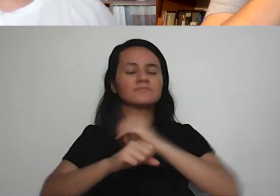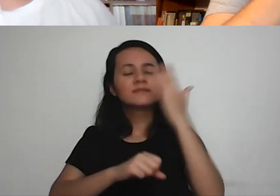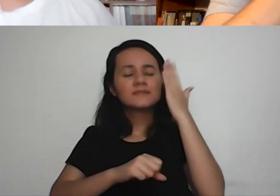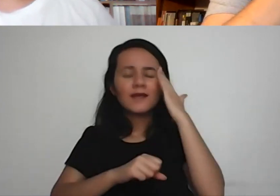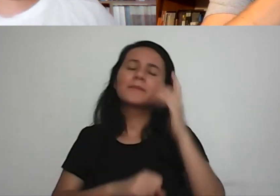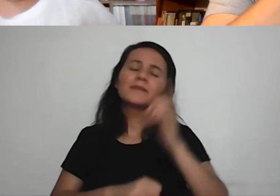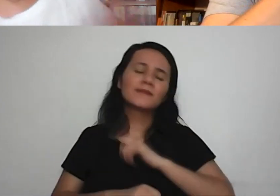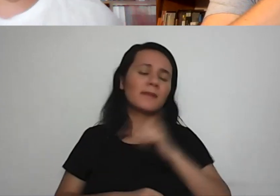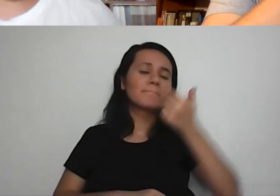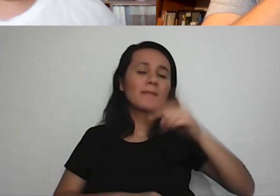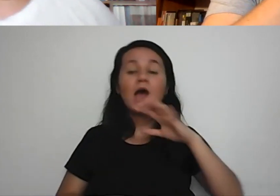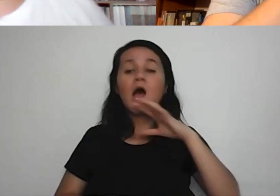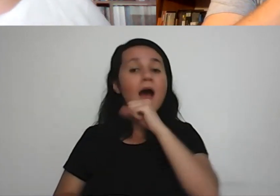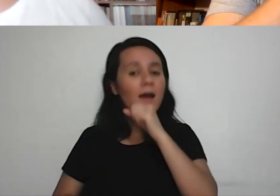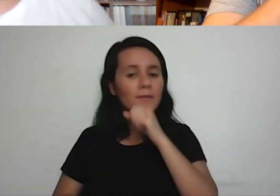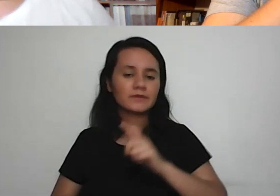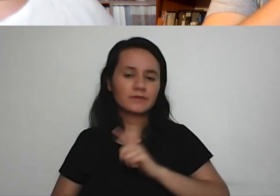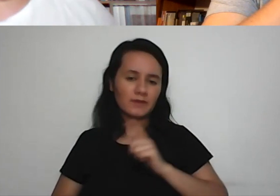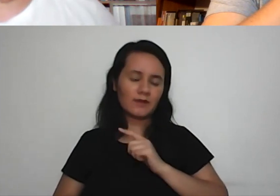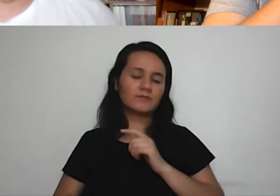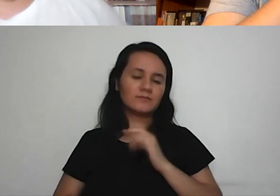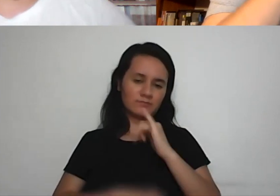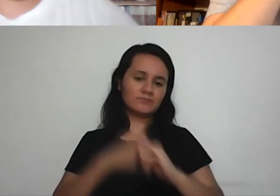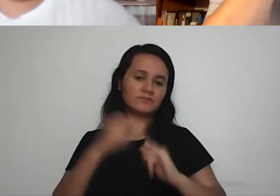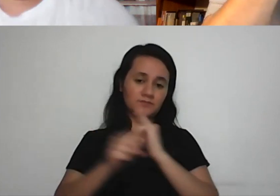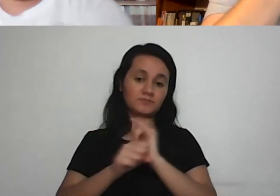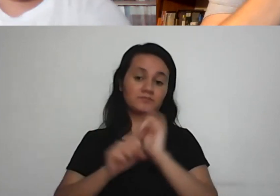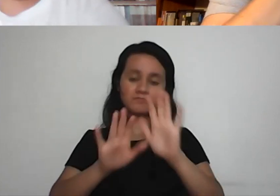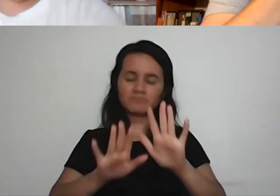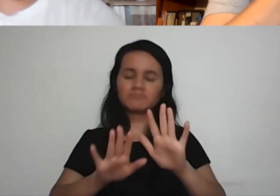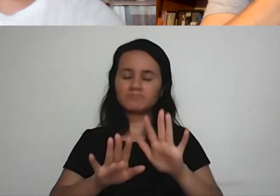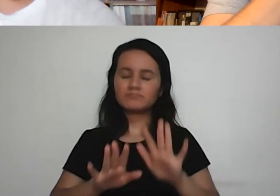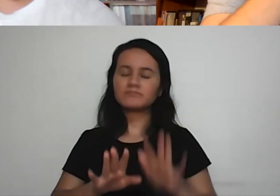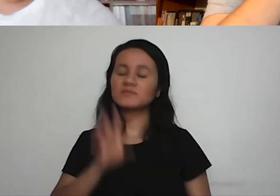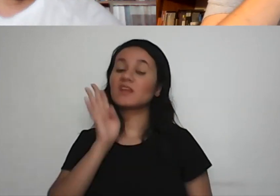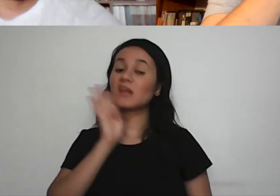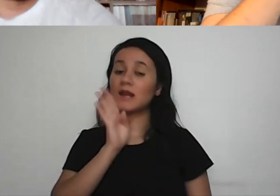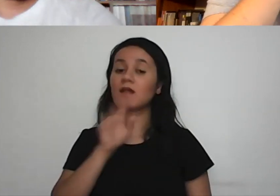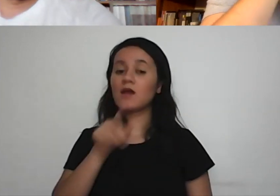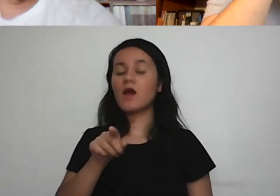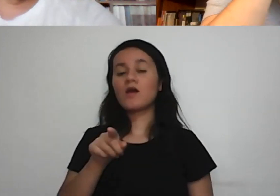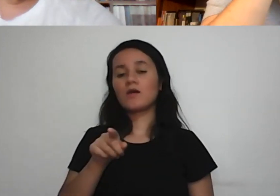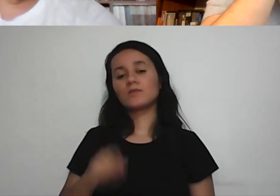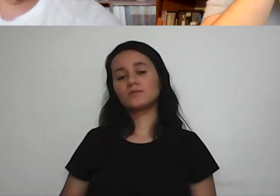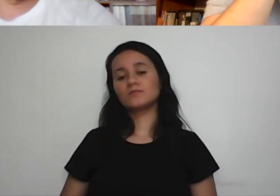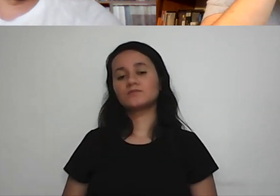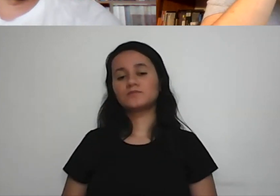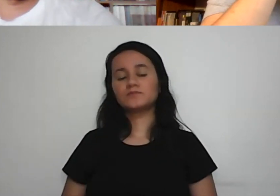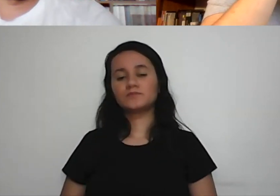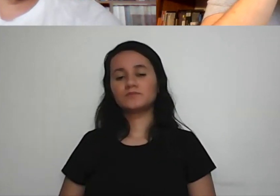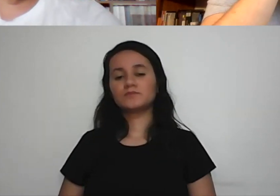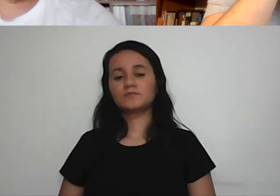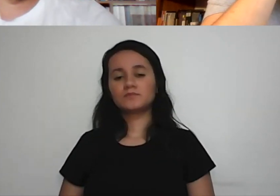meio rápido demais, né, na internet, mas eu acho interessante